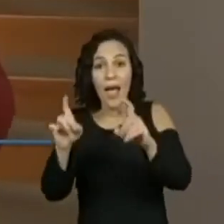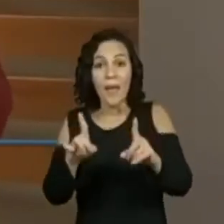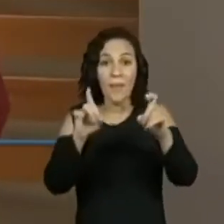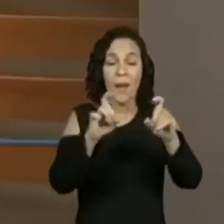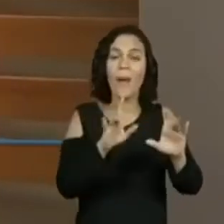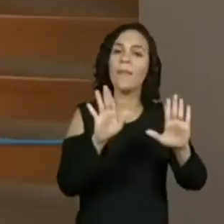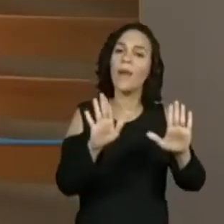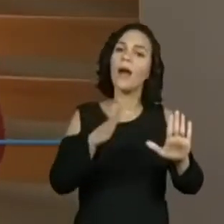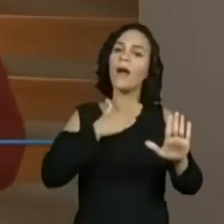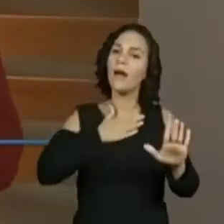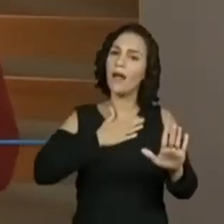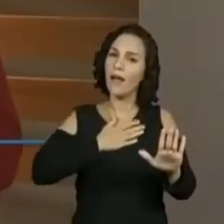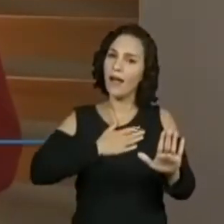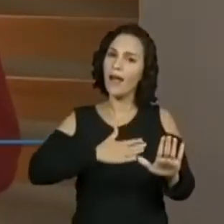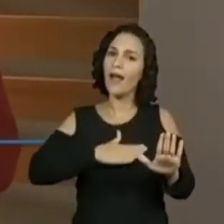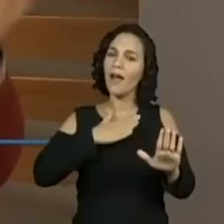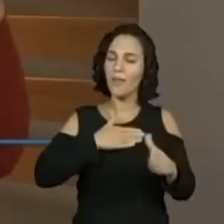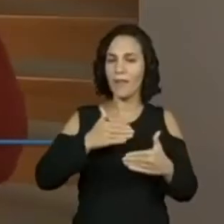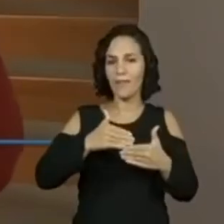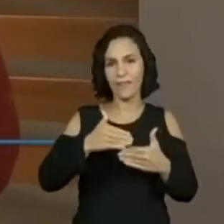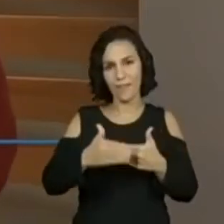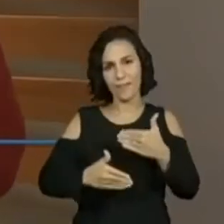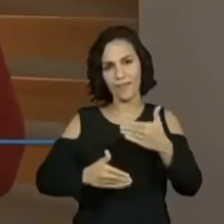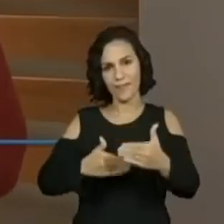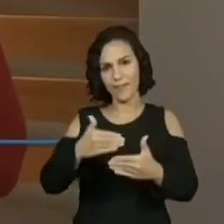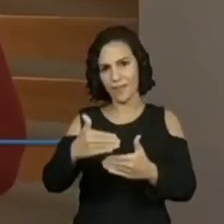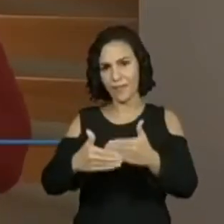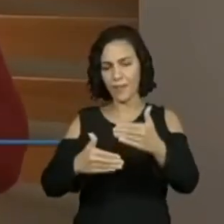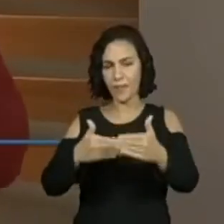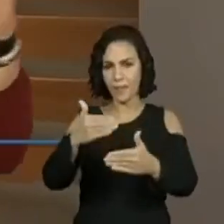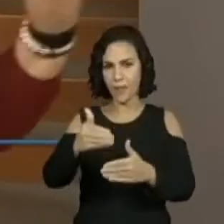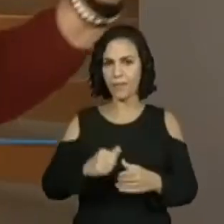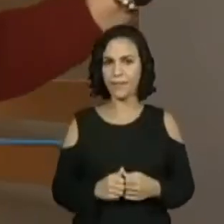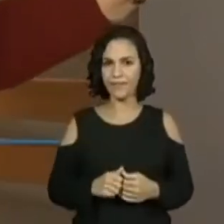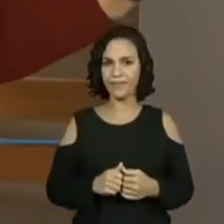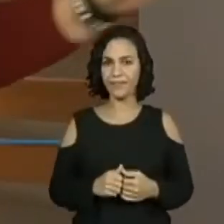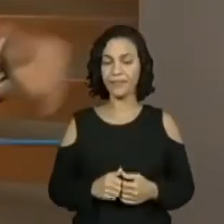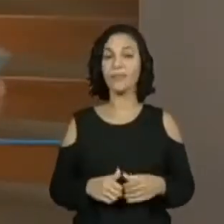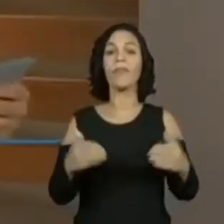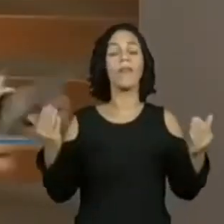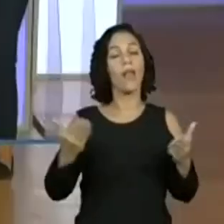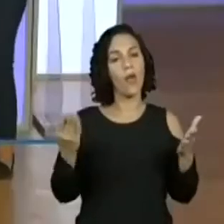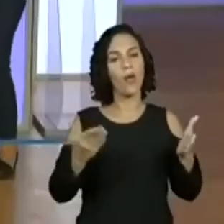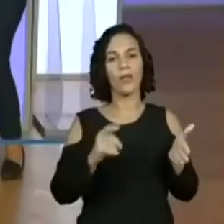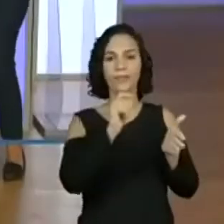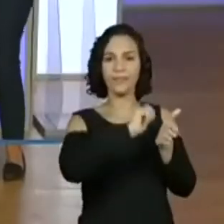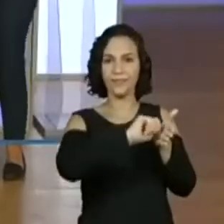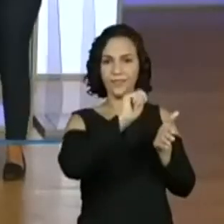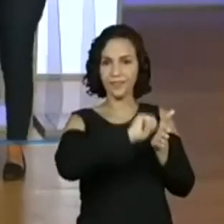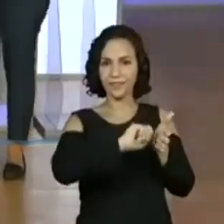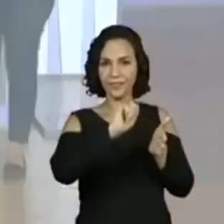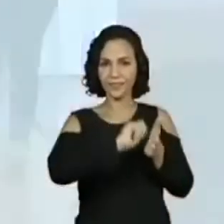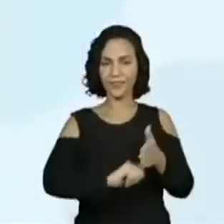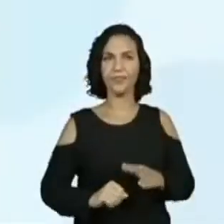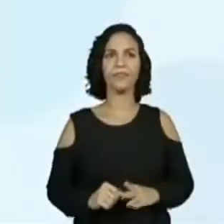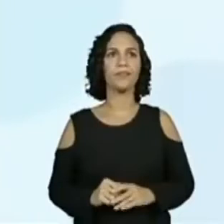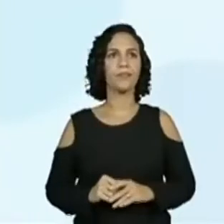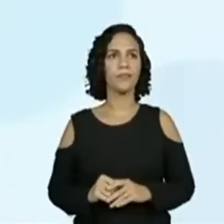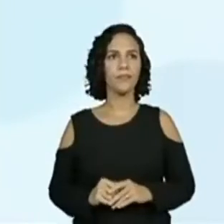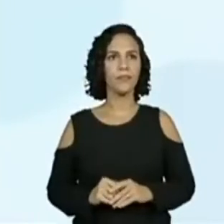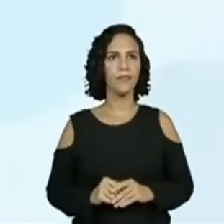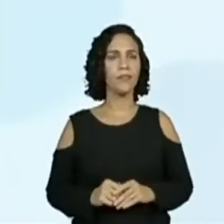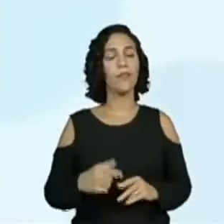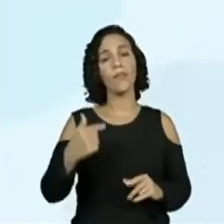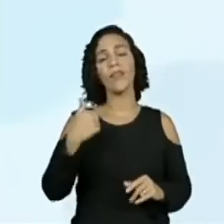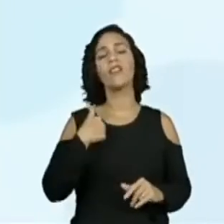trouxe, mas calma que a gente vai ter uma aula dessa. Vamos fazer primeiro o nosso registro. O que